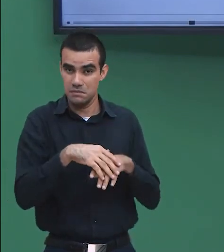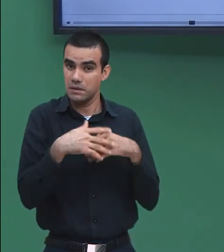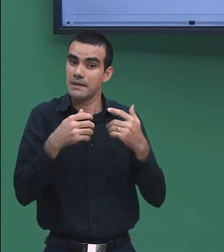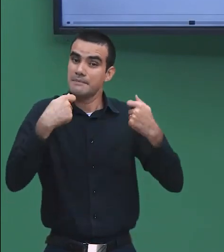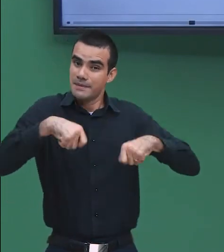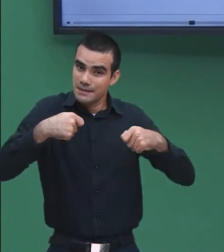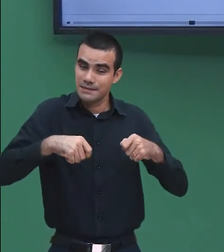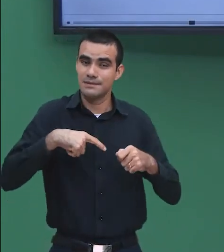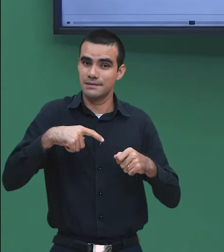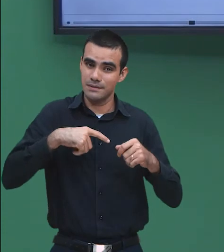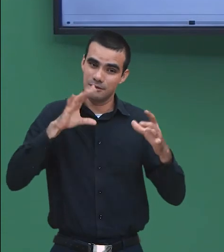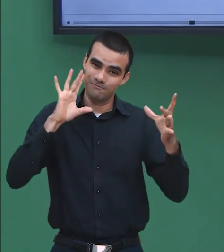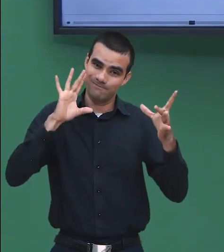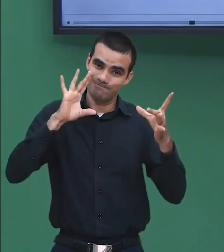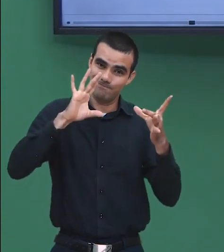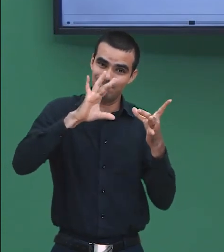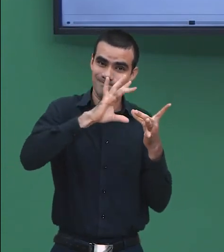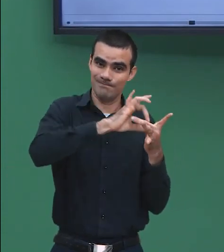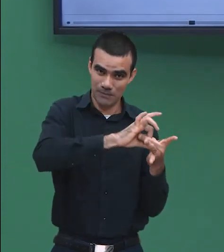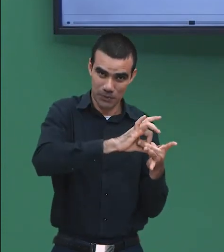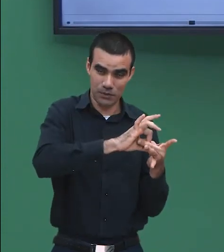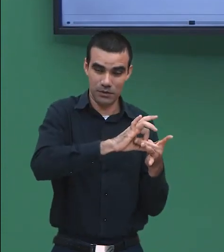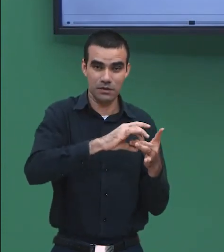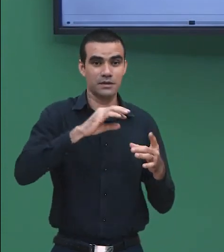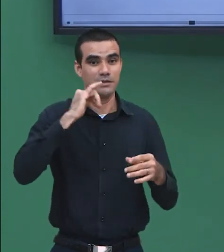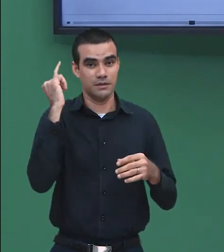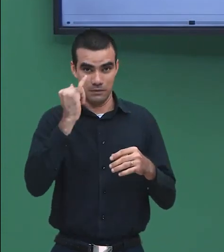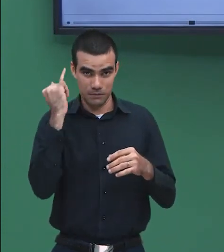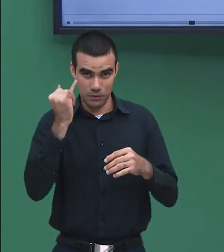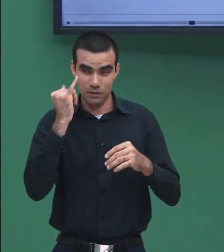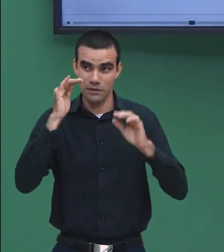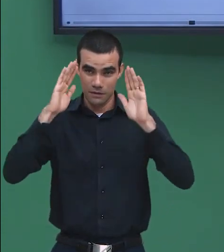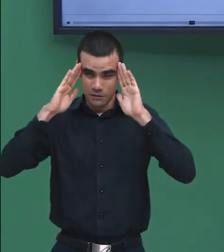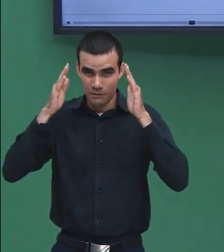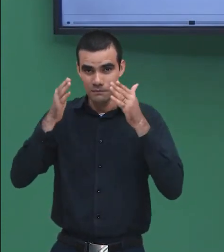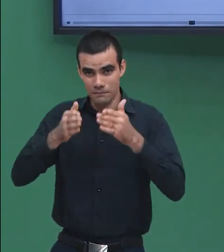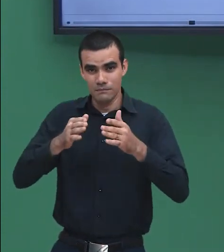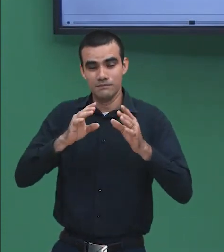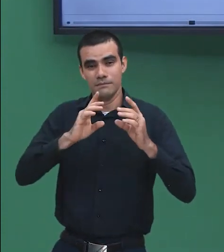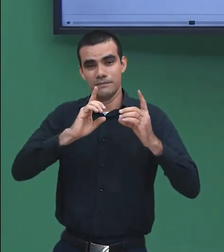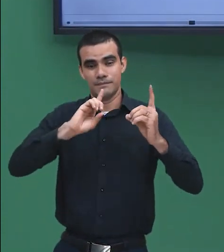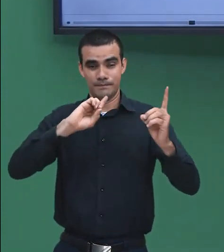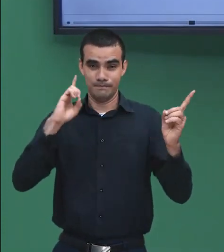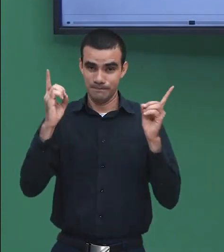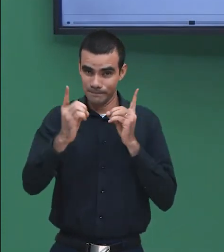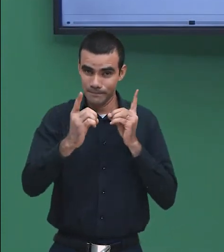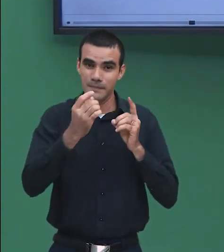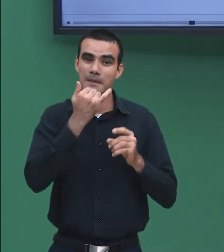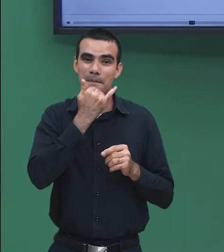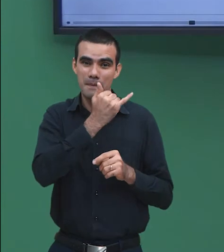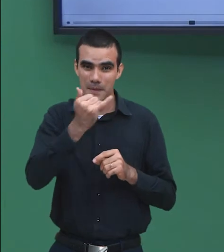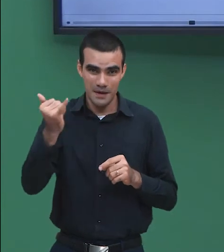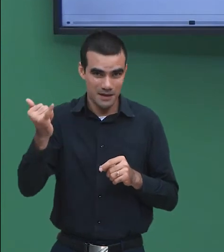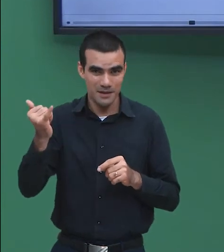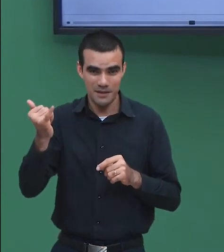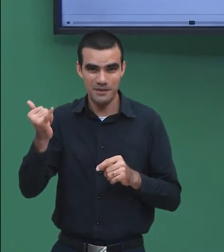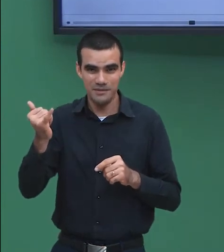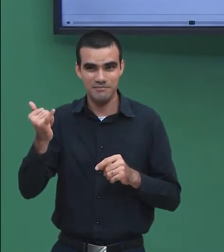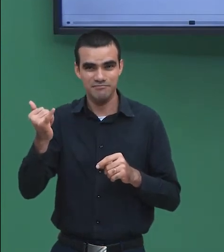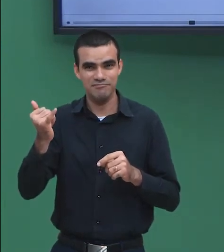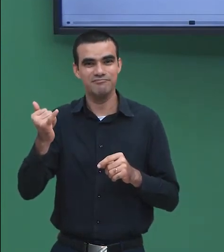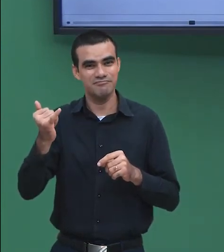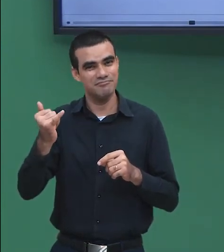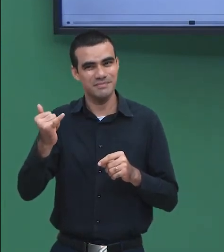Preciso que haja, de fato, essa conexão. O quanto é importante trabalhar essa dinâmica do perdão, não é? O quanto o perdão